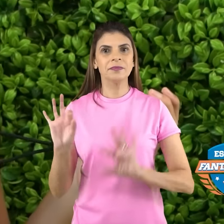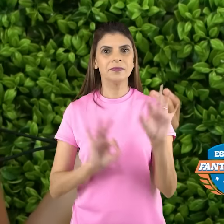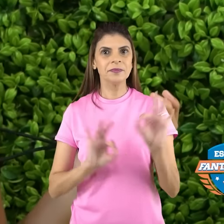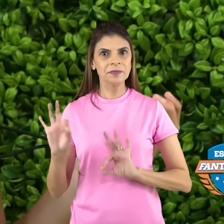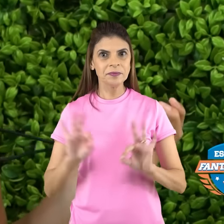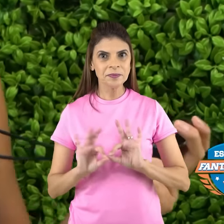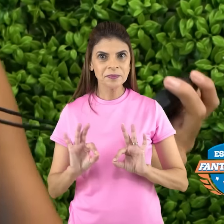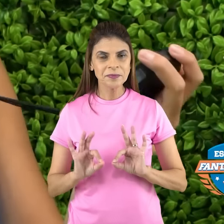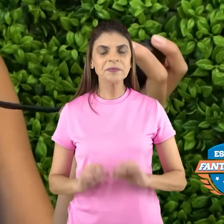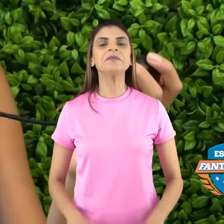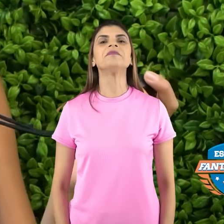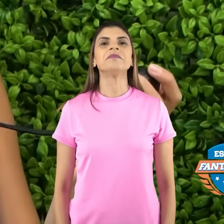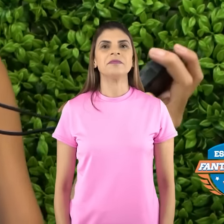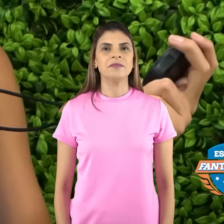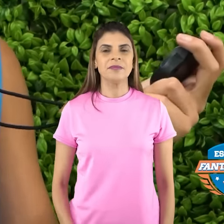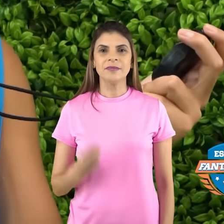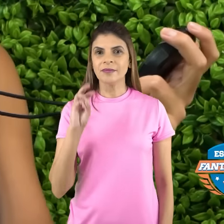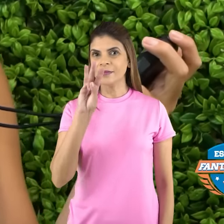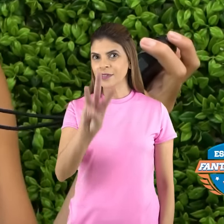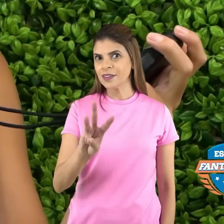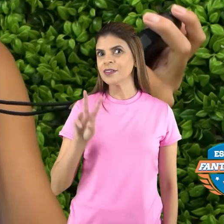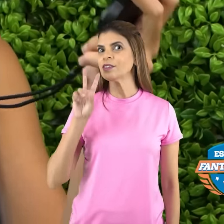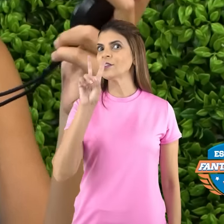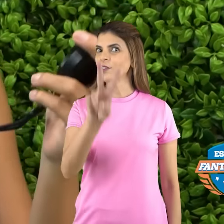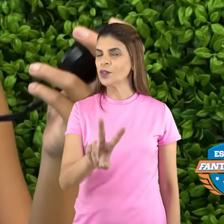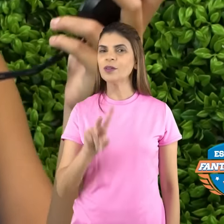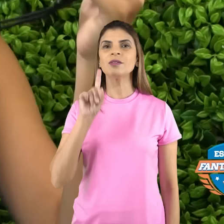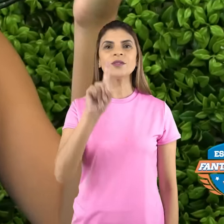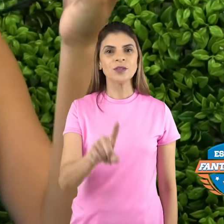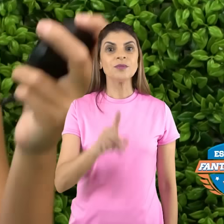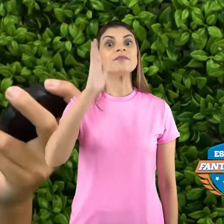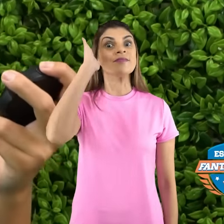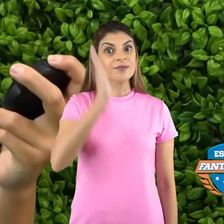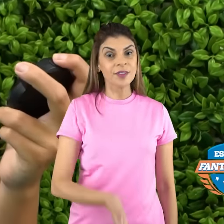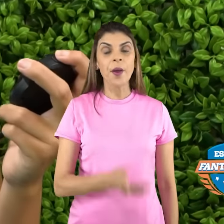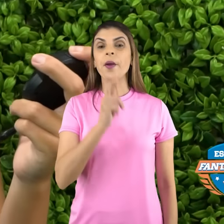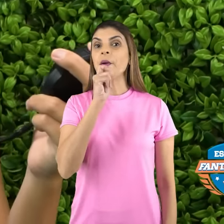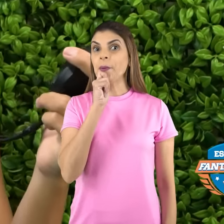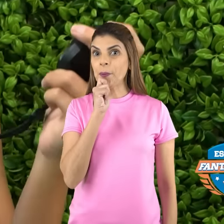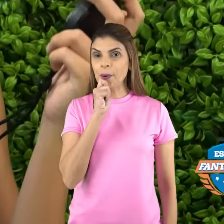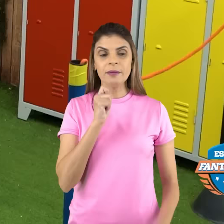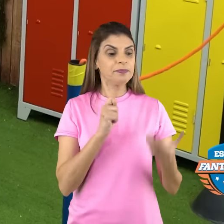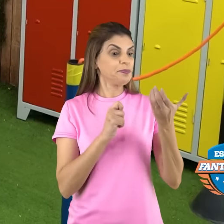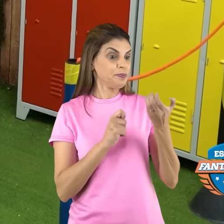Preparada, Cristina? 3, 2, 1...